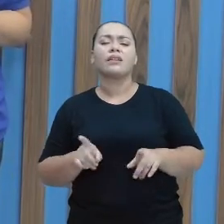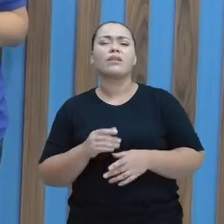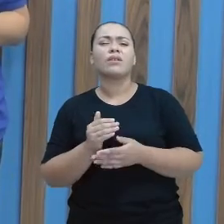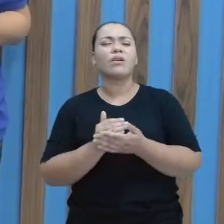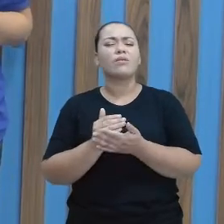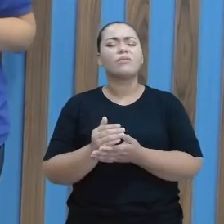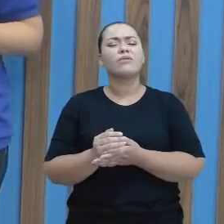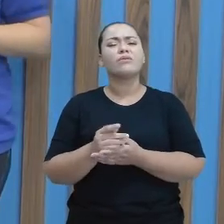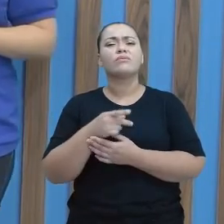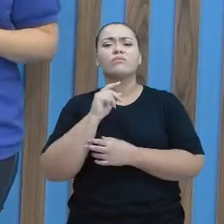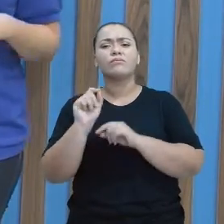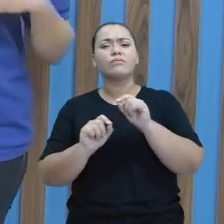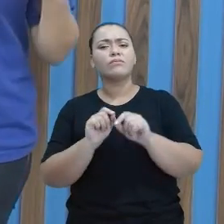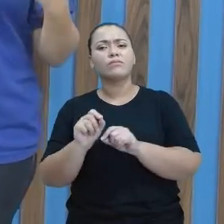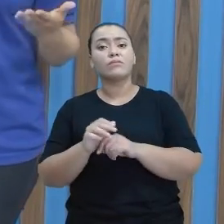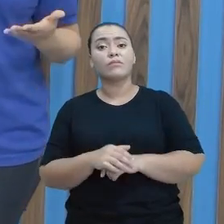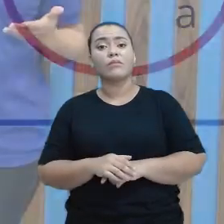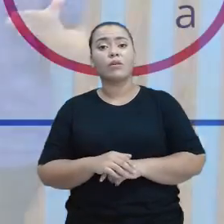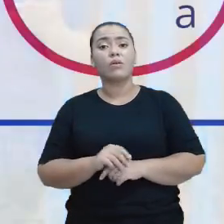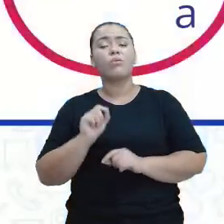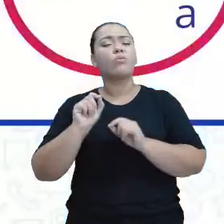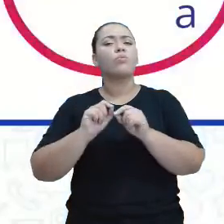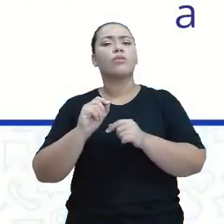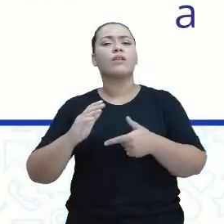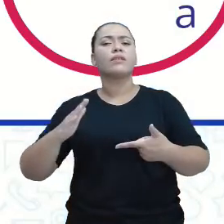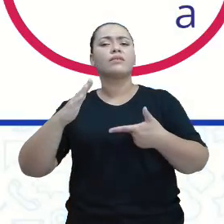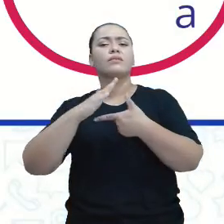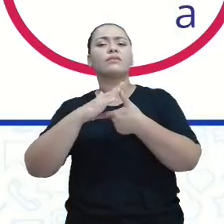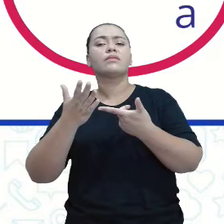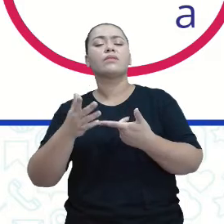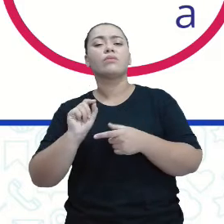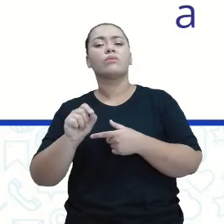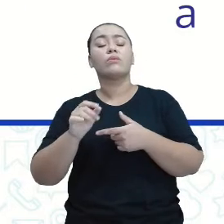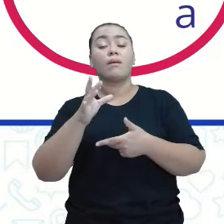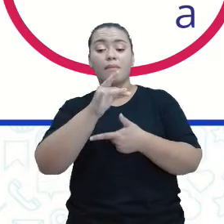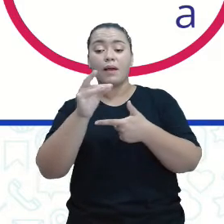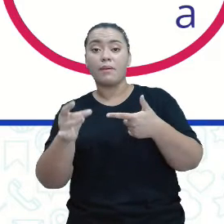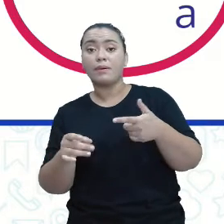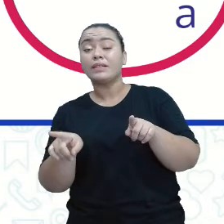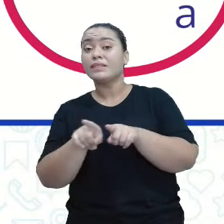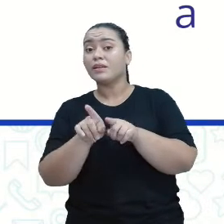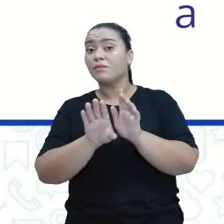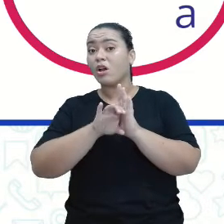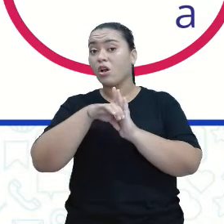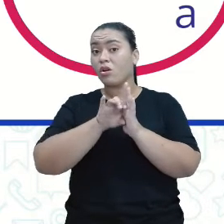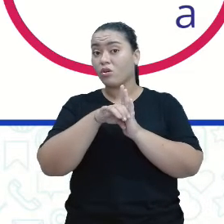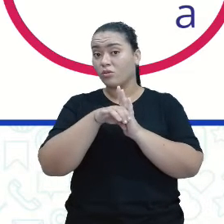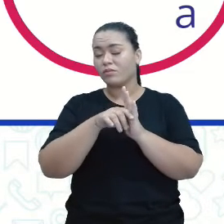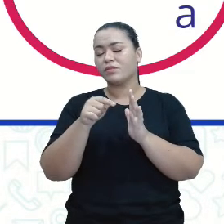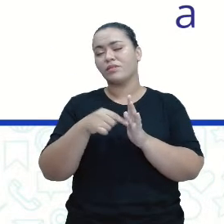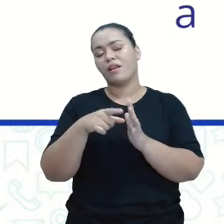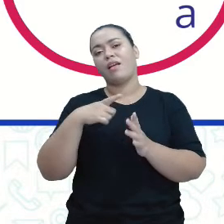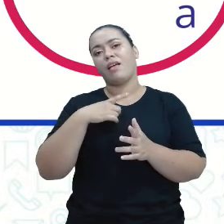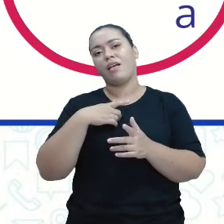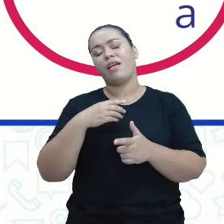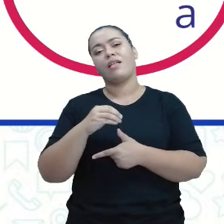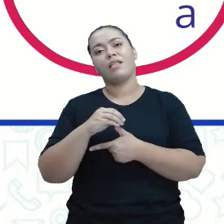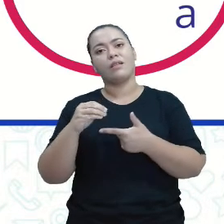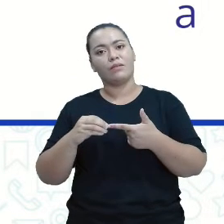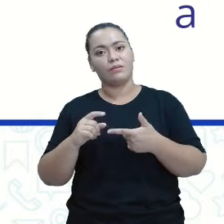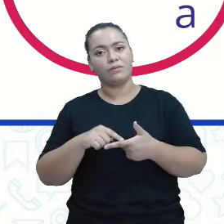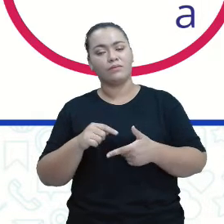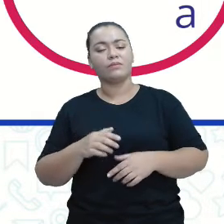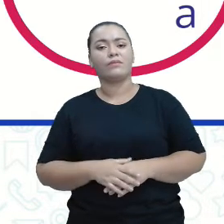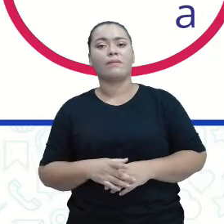falando inicialmente sobre o que era o triângulo retângulo, os elementos e o conceito de trigonometria, né? Então, a gente está